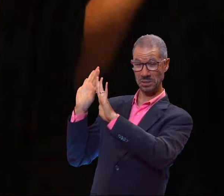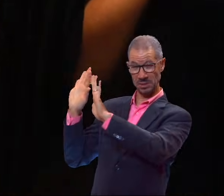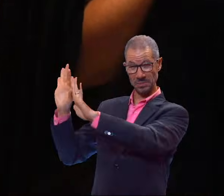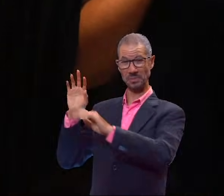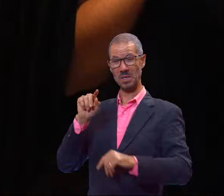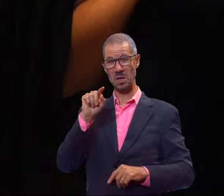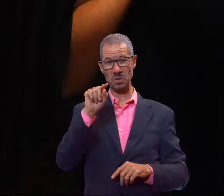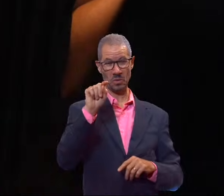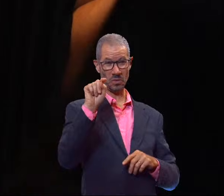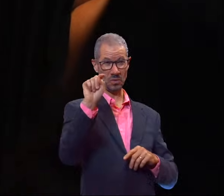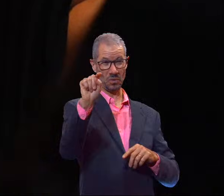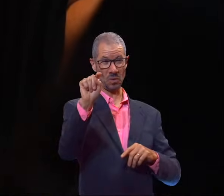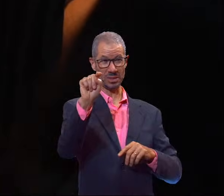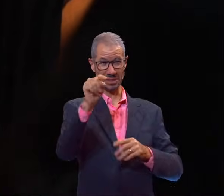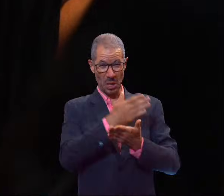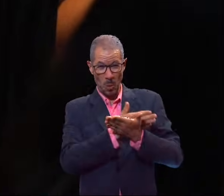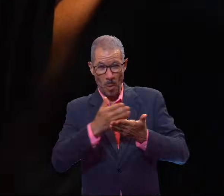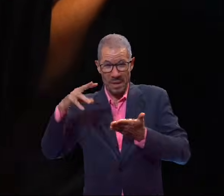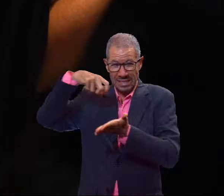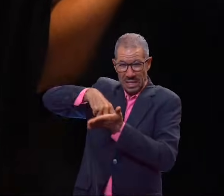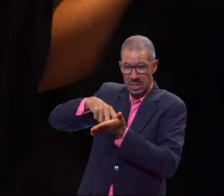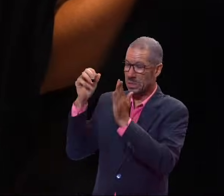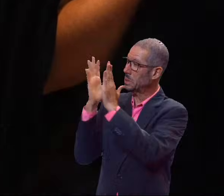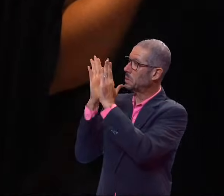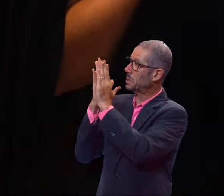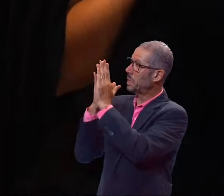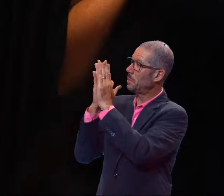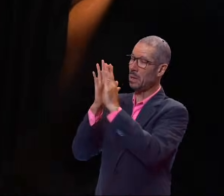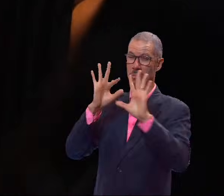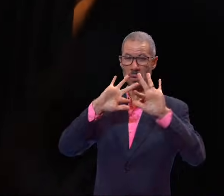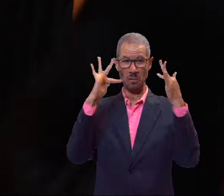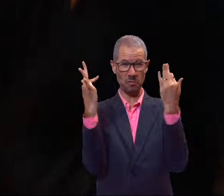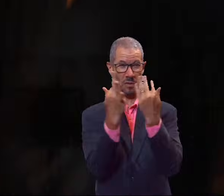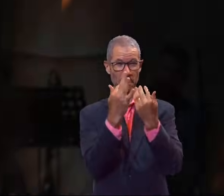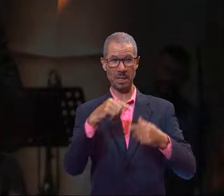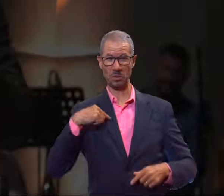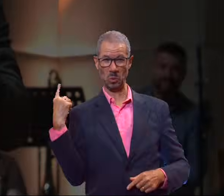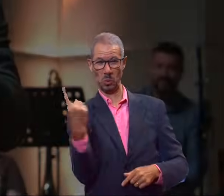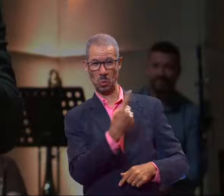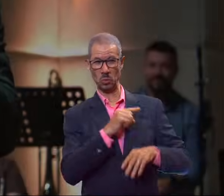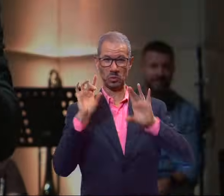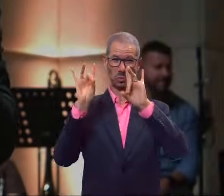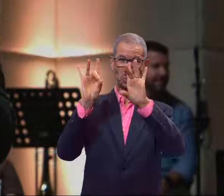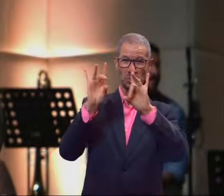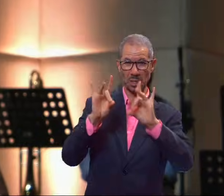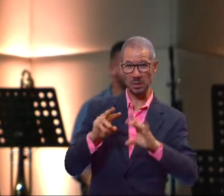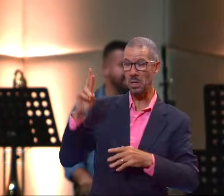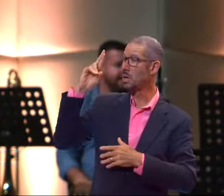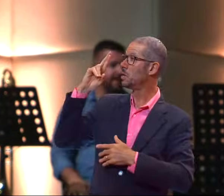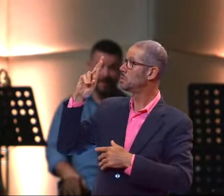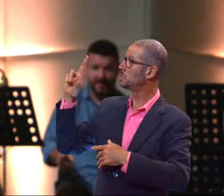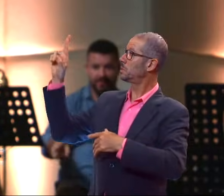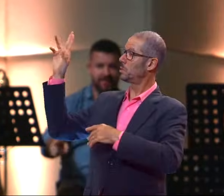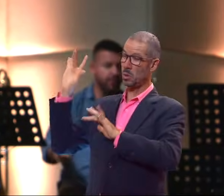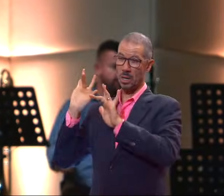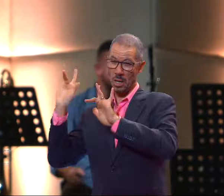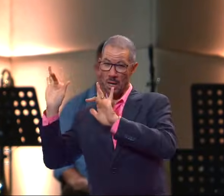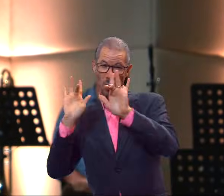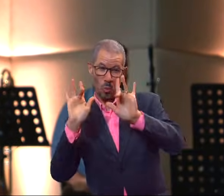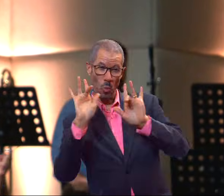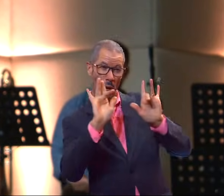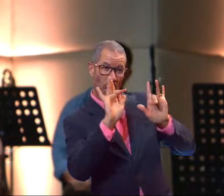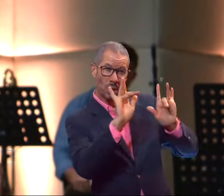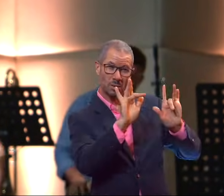Você, onde você está, comece a clamar pela família dos nossos queridos. para que o Senhor alcance, que o Senhor traga